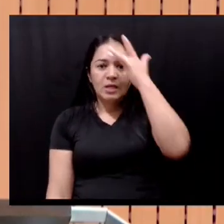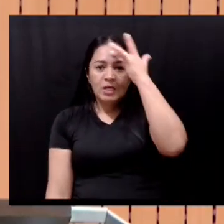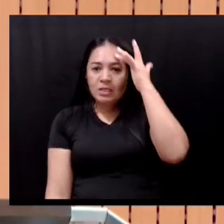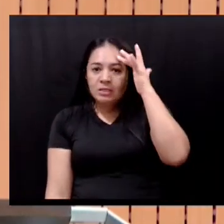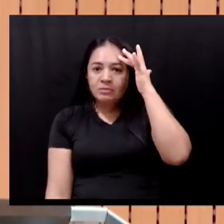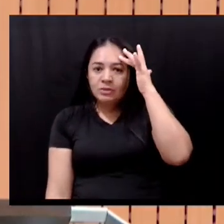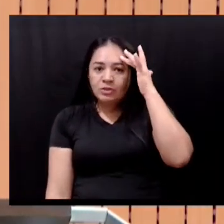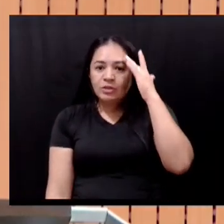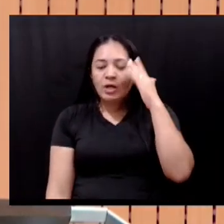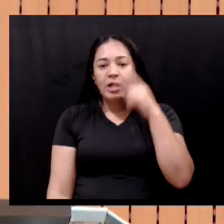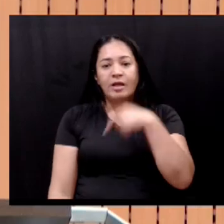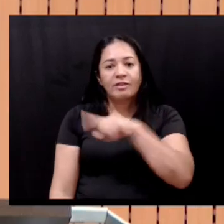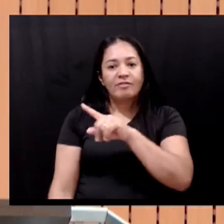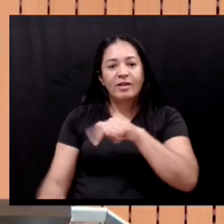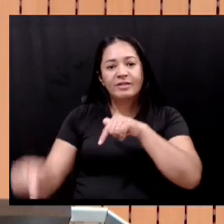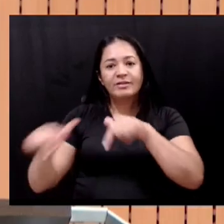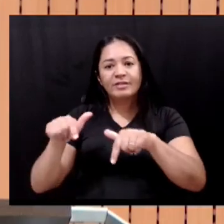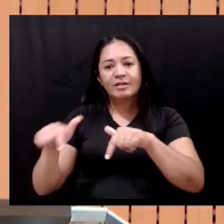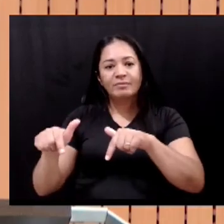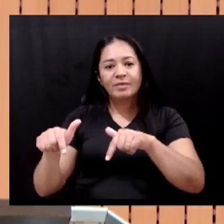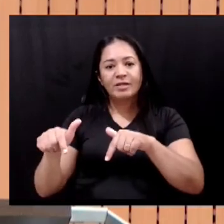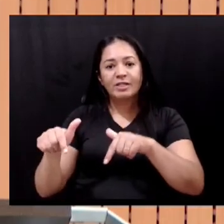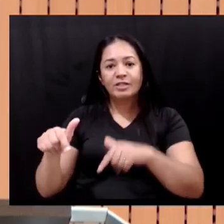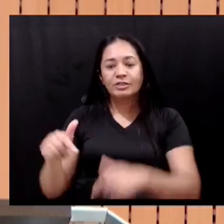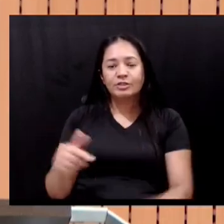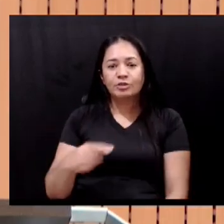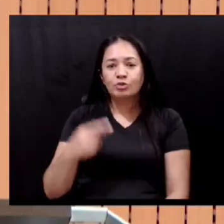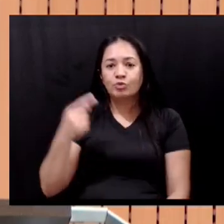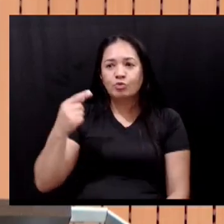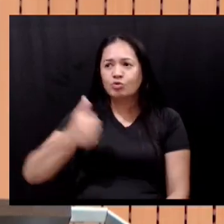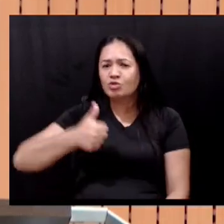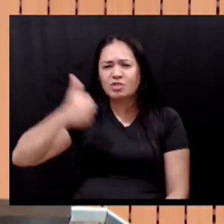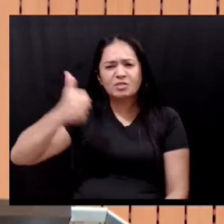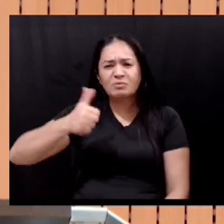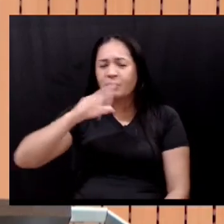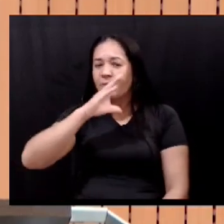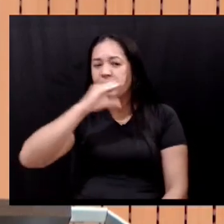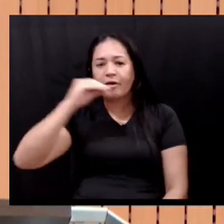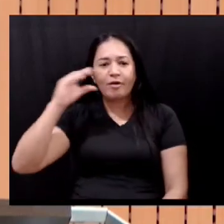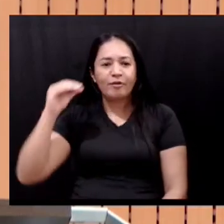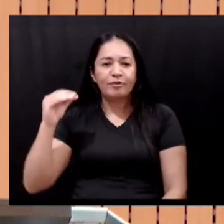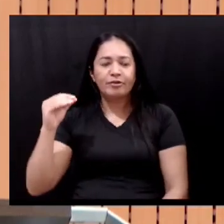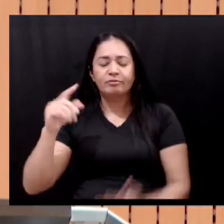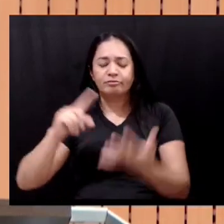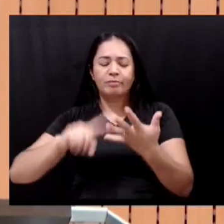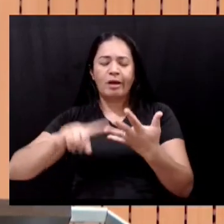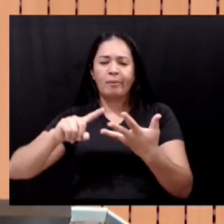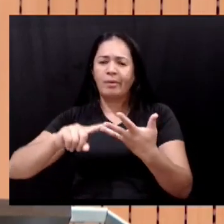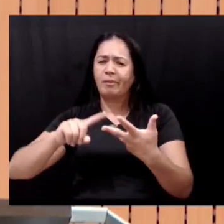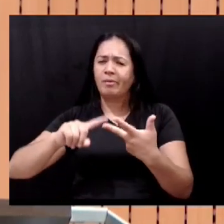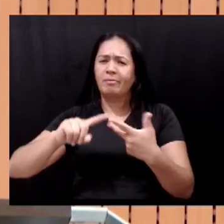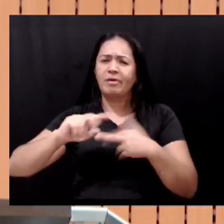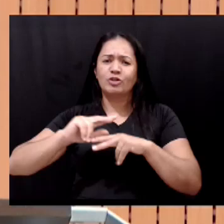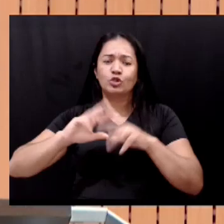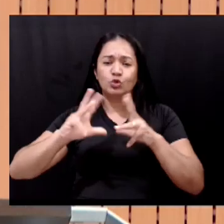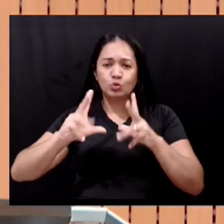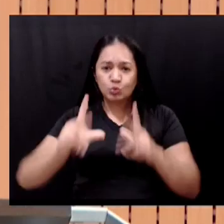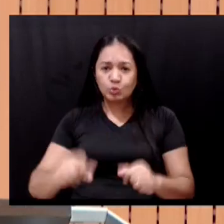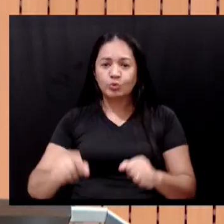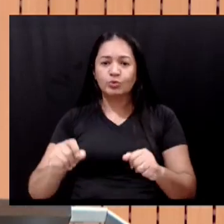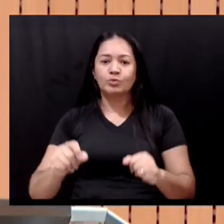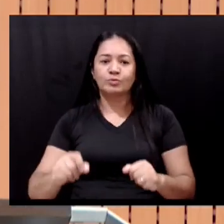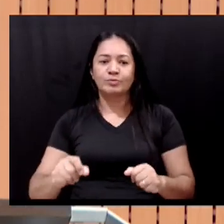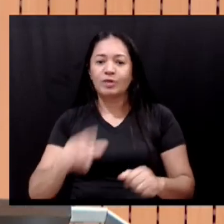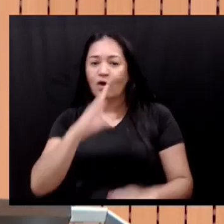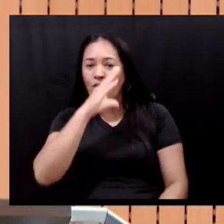trabalhar, desde os primeiros funcionários, né, o senhor Henrique, a Daís Peixoto, e todos os funcionários, e até o